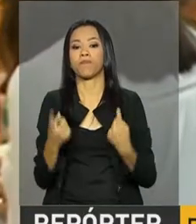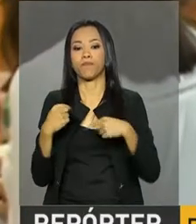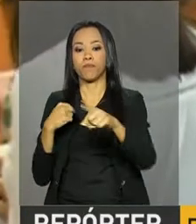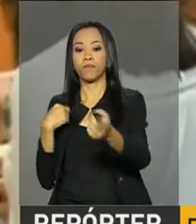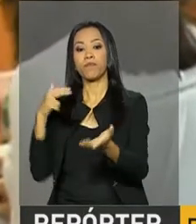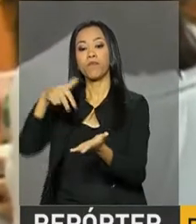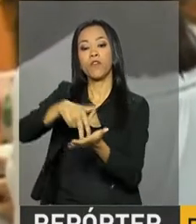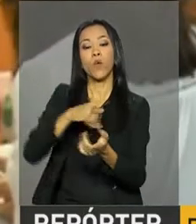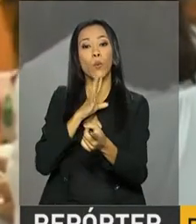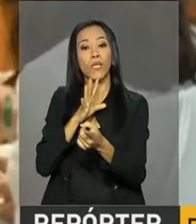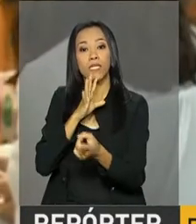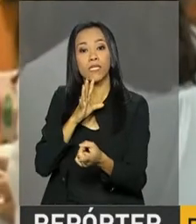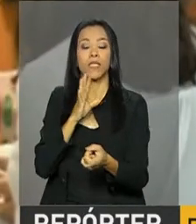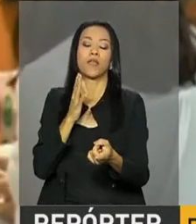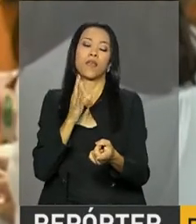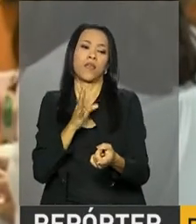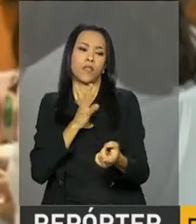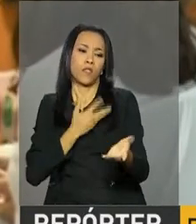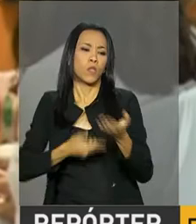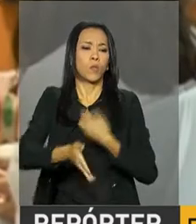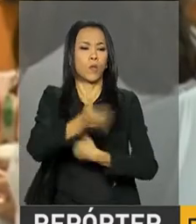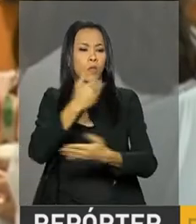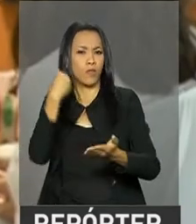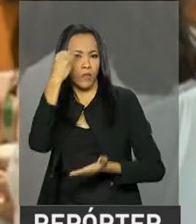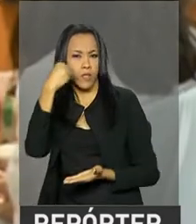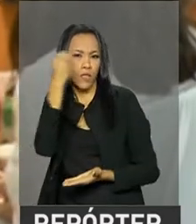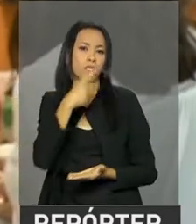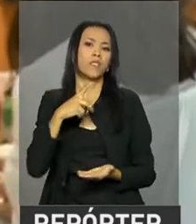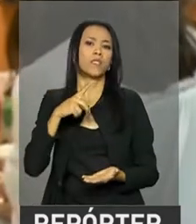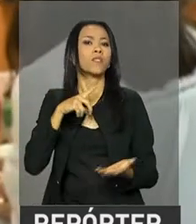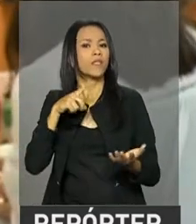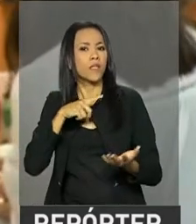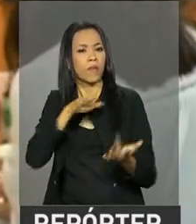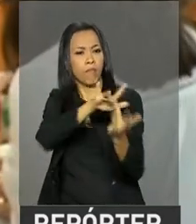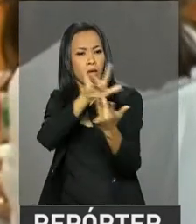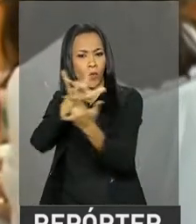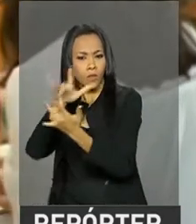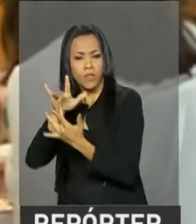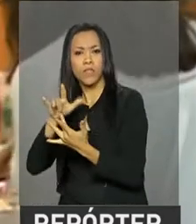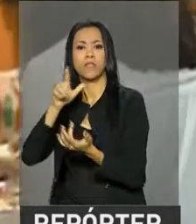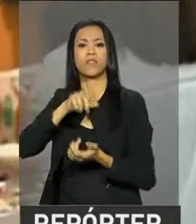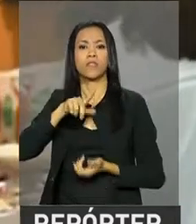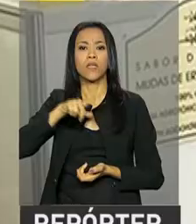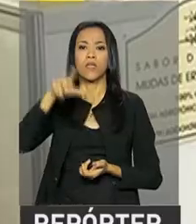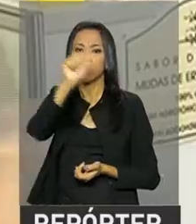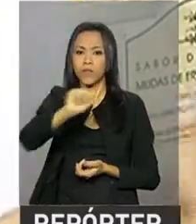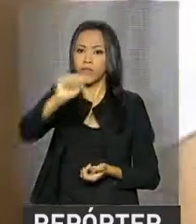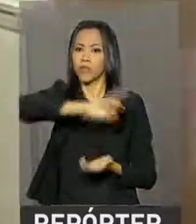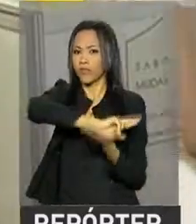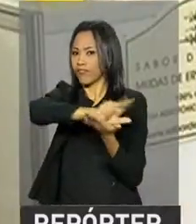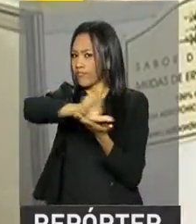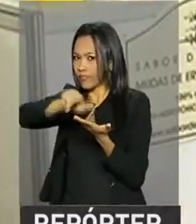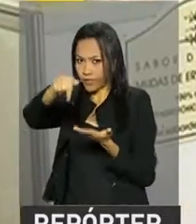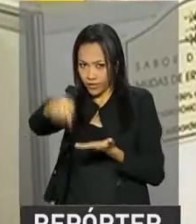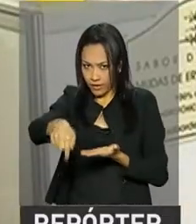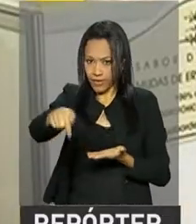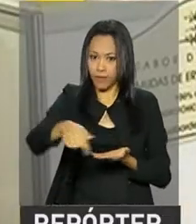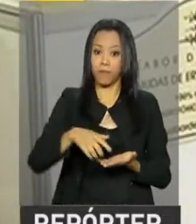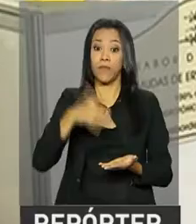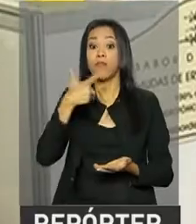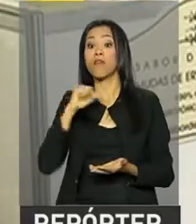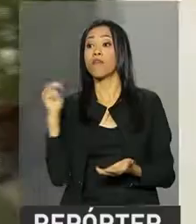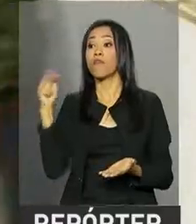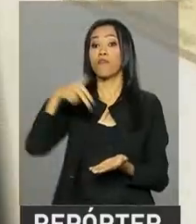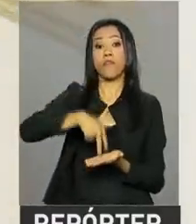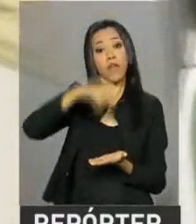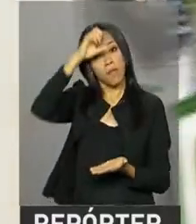área, sobre o setor, tocar a experiência, que aqui a gente encontra muitos agricultores, associações de agricultores de orgânicos. Além de aprendizado, quem vem à